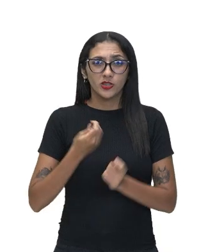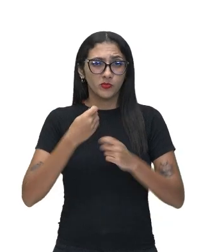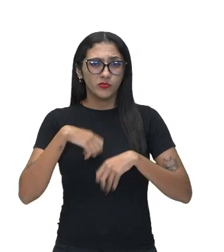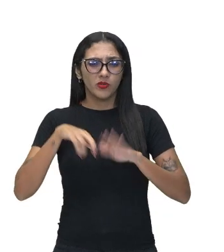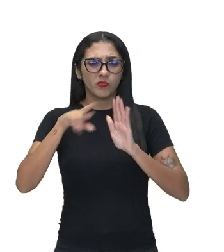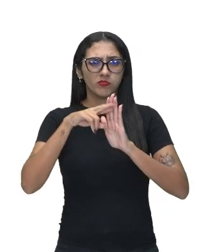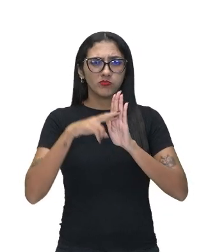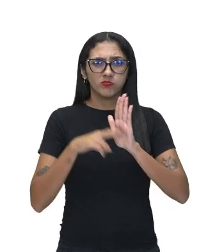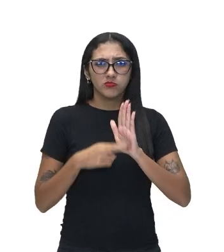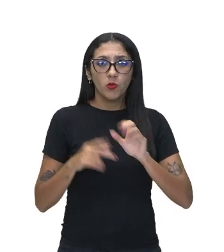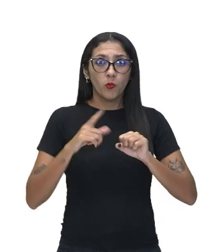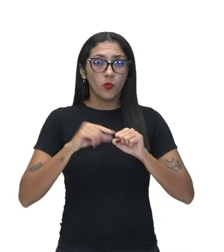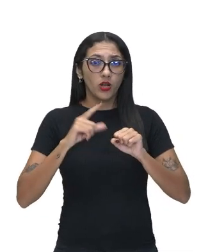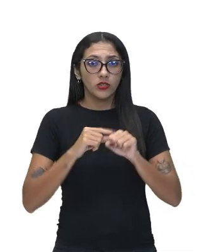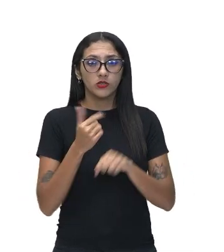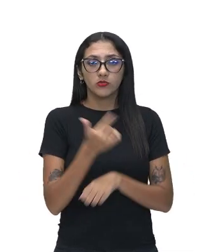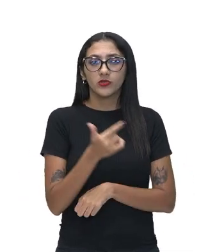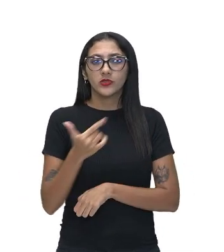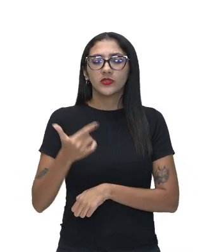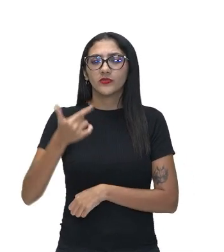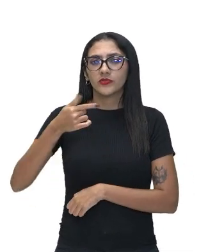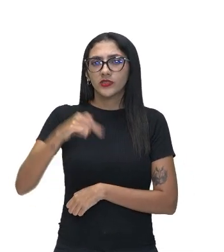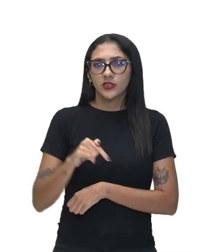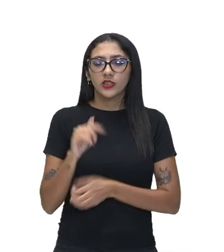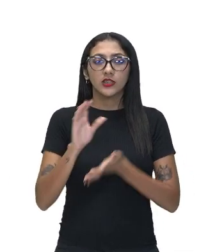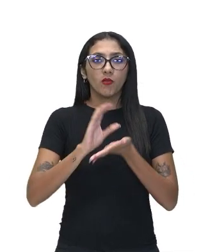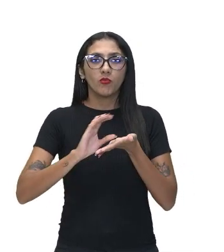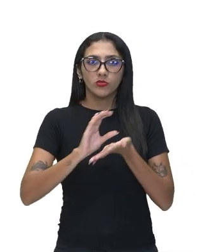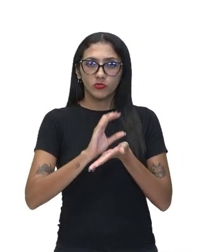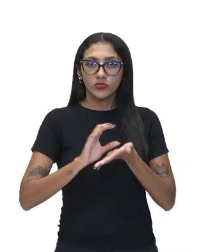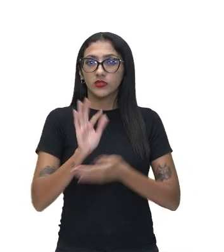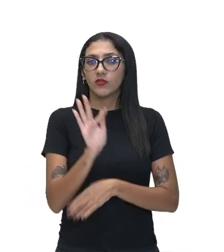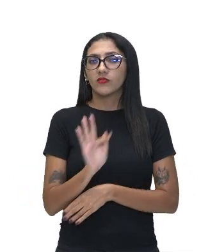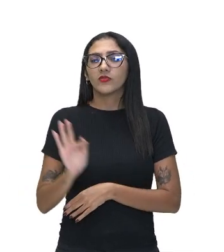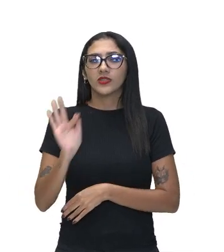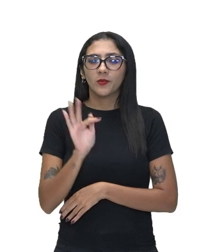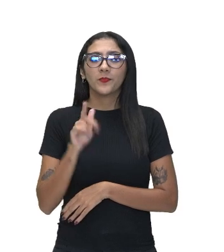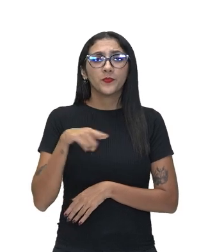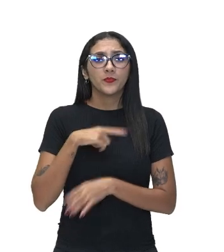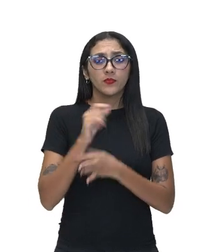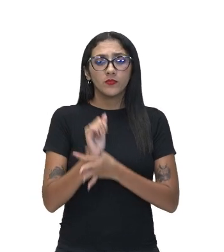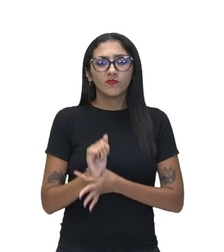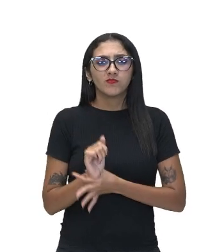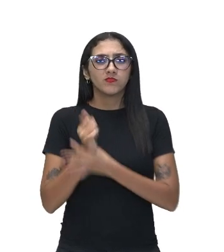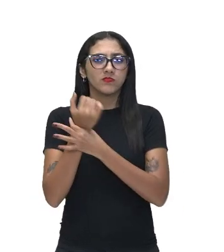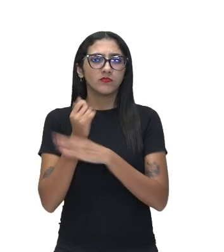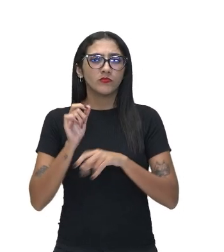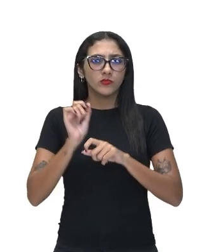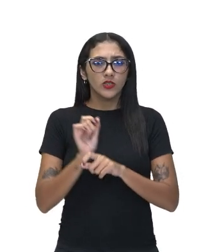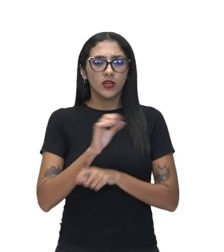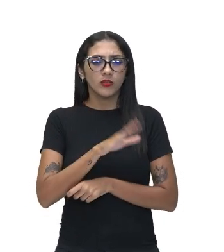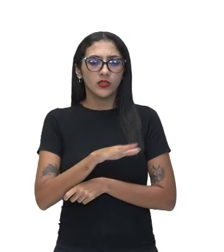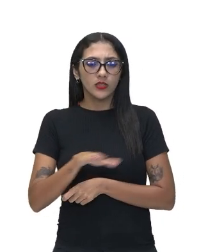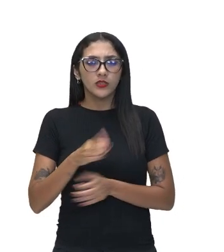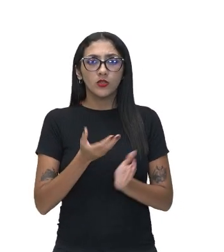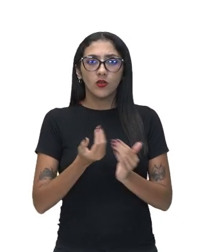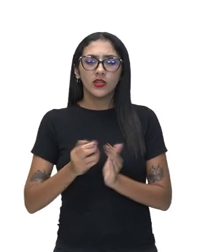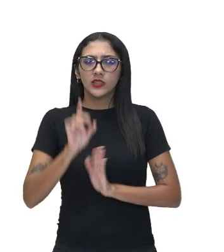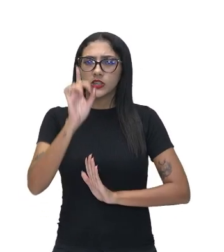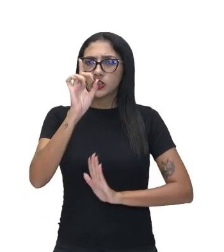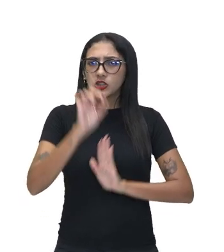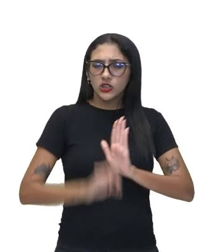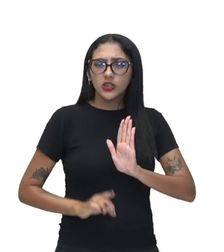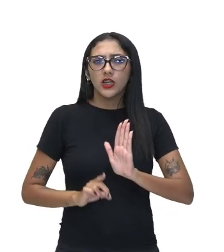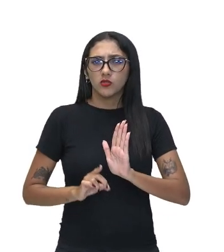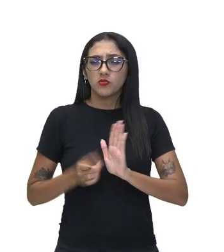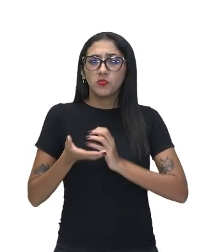o artigo 227 da Constituição Federal, que garantia às crianças e adolescentes os direitos fundamentais